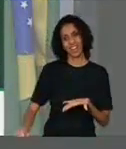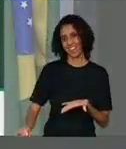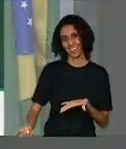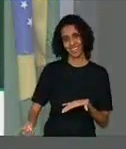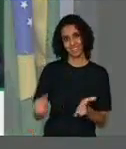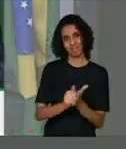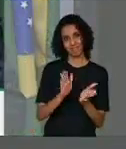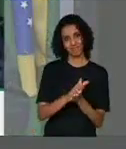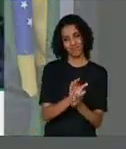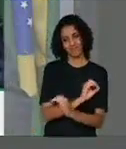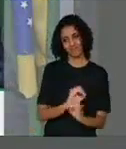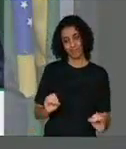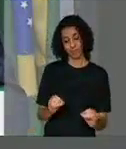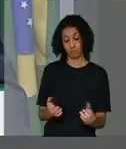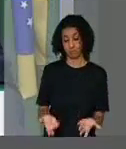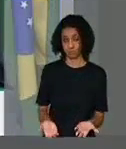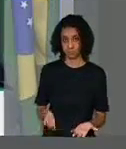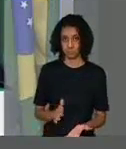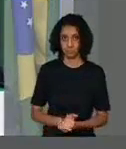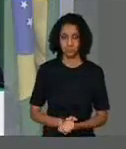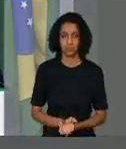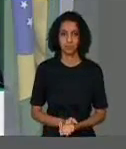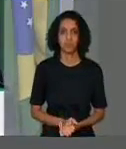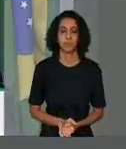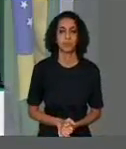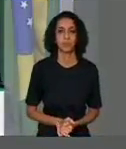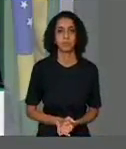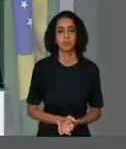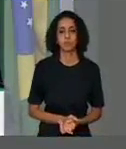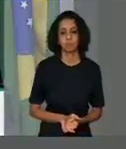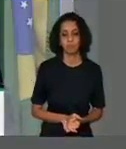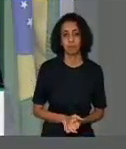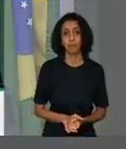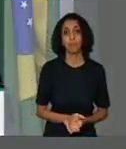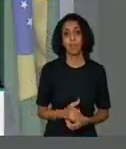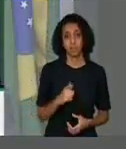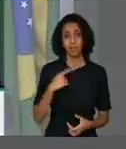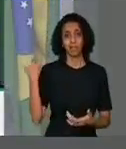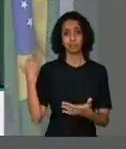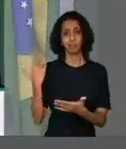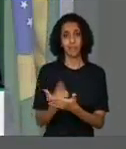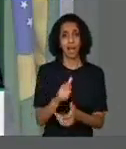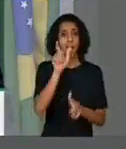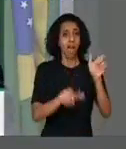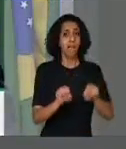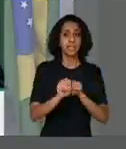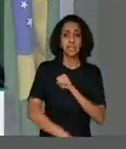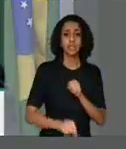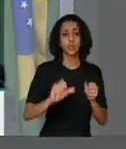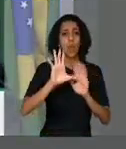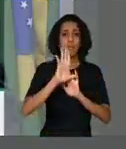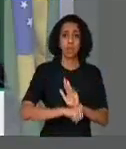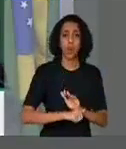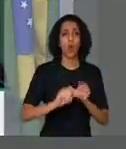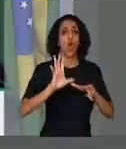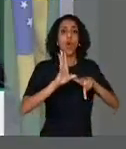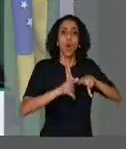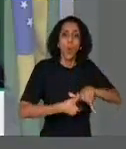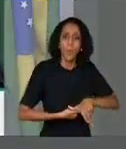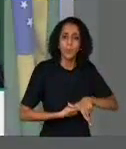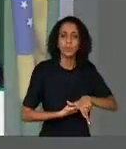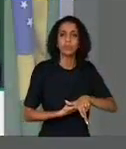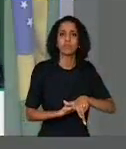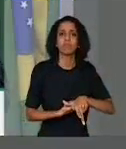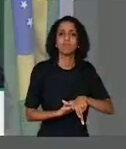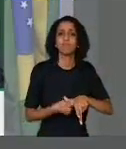presidente, temos esse histórico no nosso país. São assassinos, ladrões, corruptos, gente